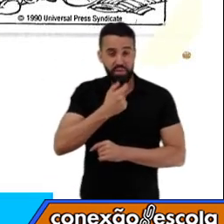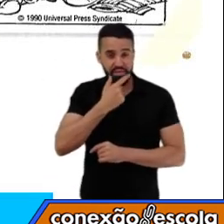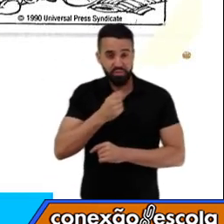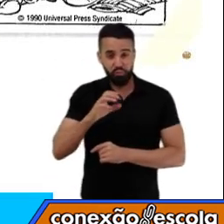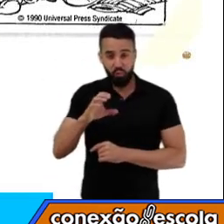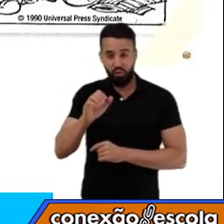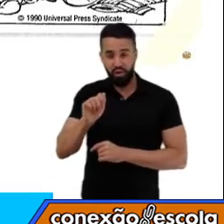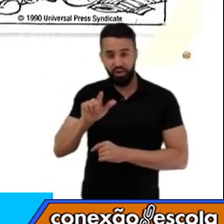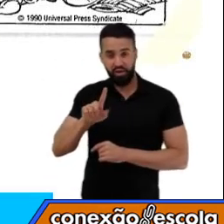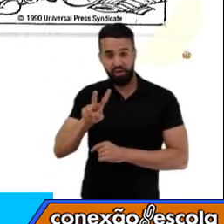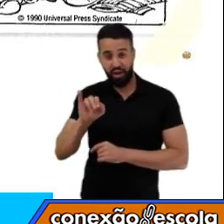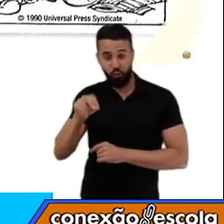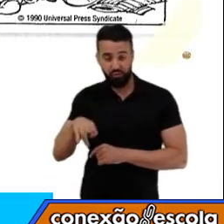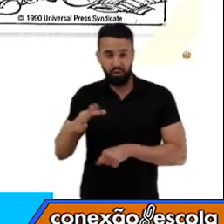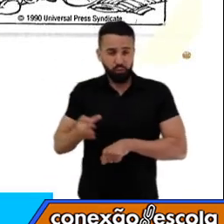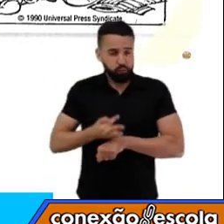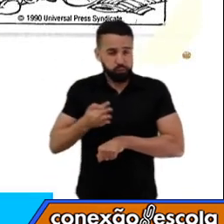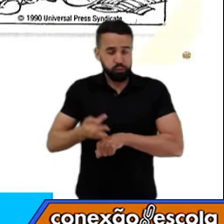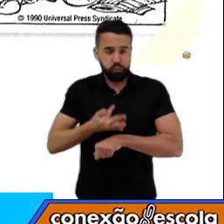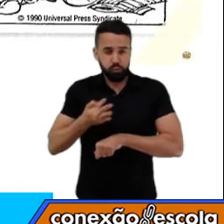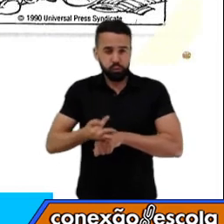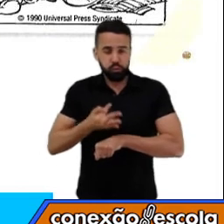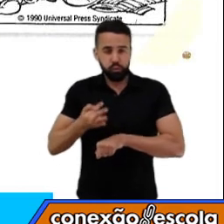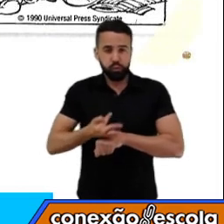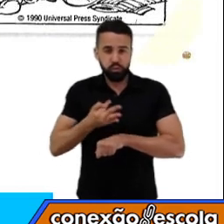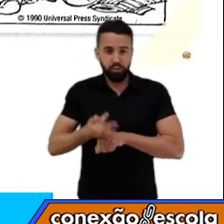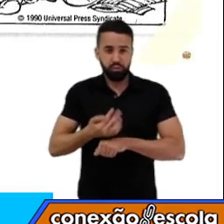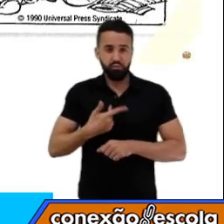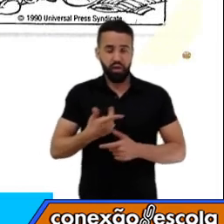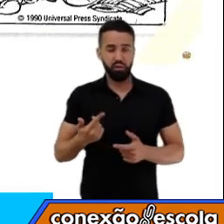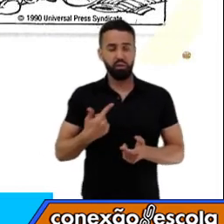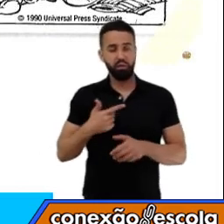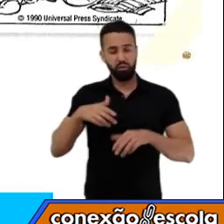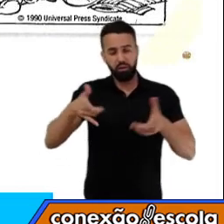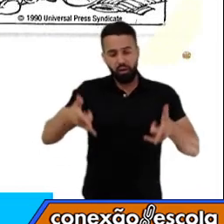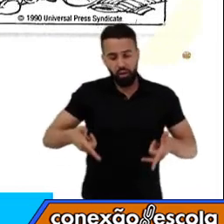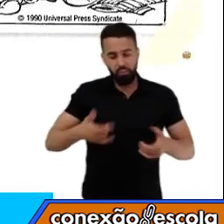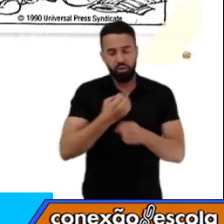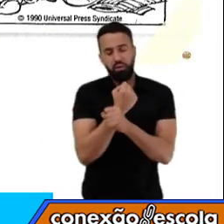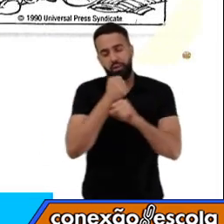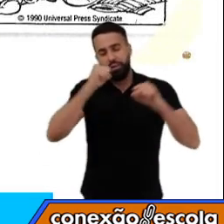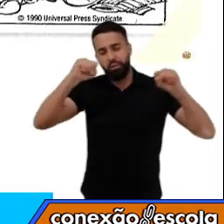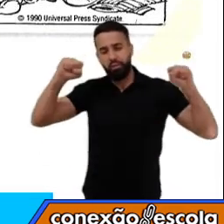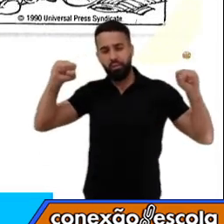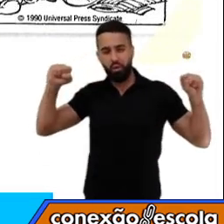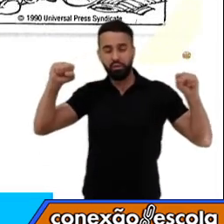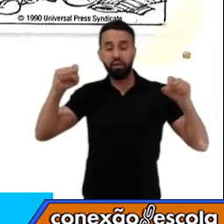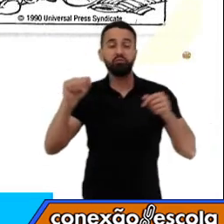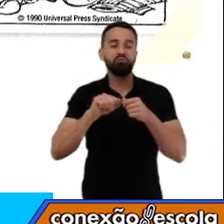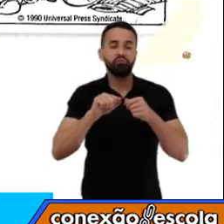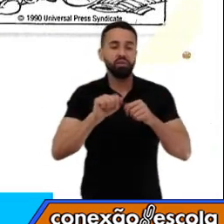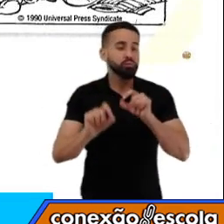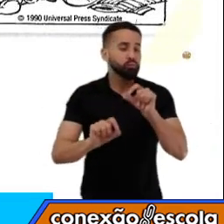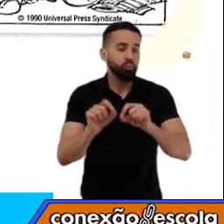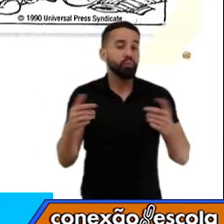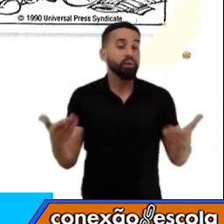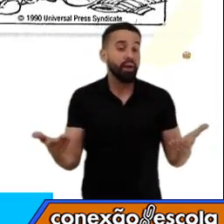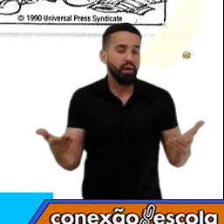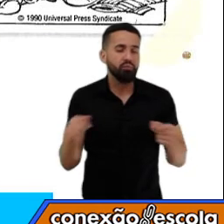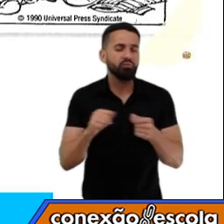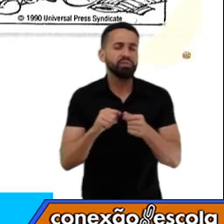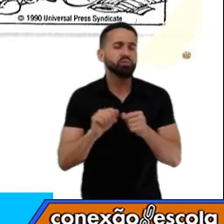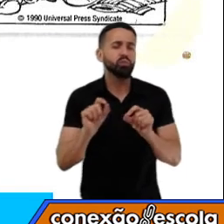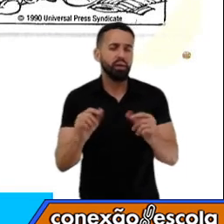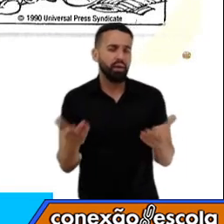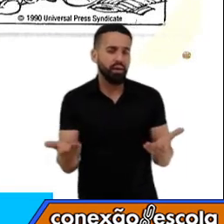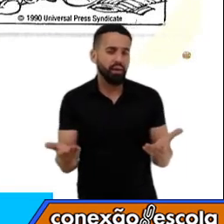muito famoso por ser Muito levado ele se levantando da cama de manhã e fazendo uma coisa não usual o que que o